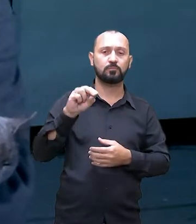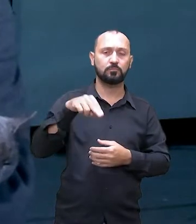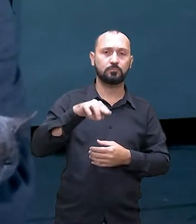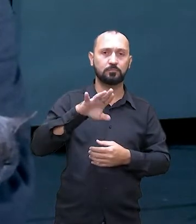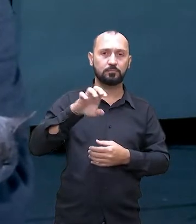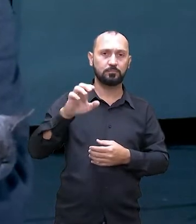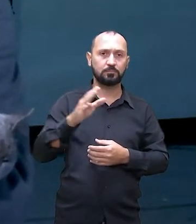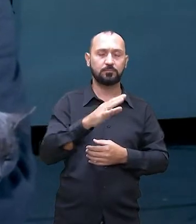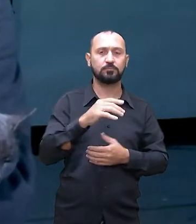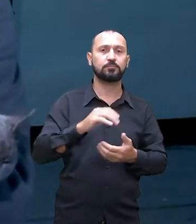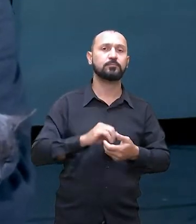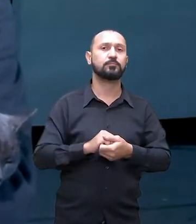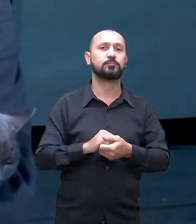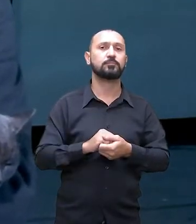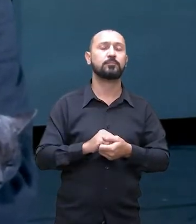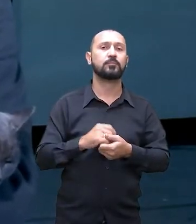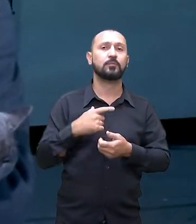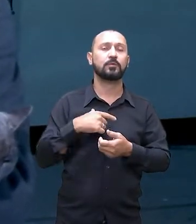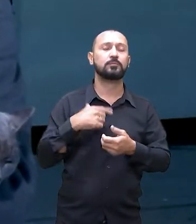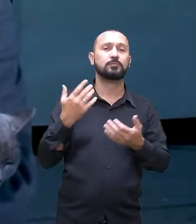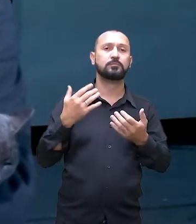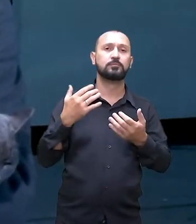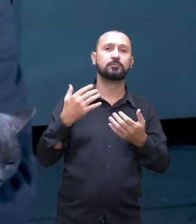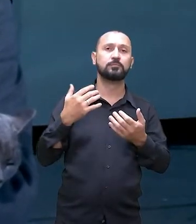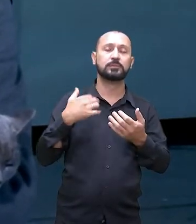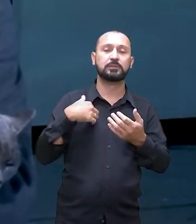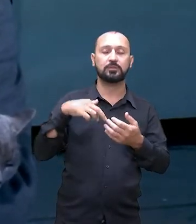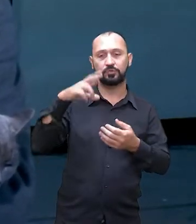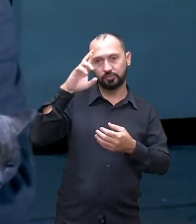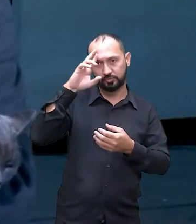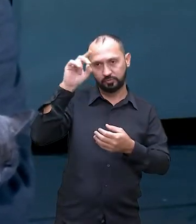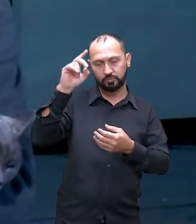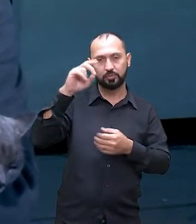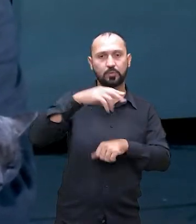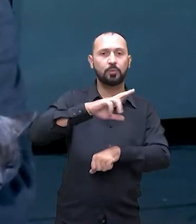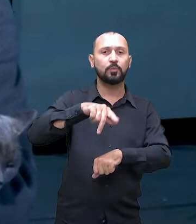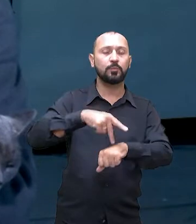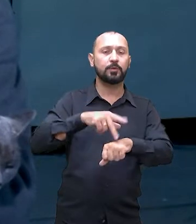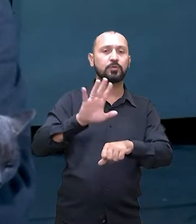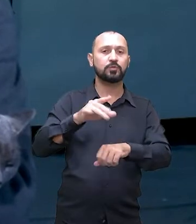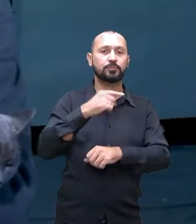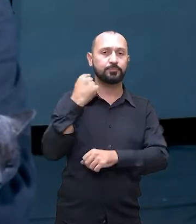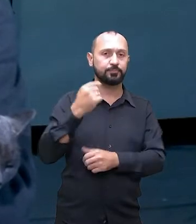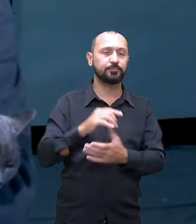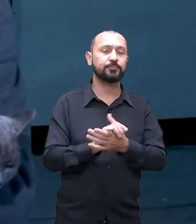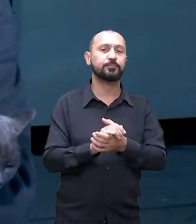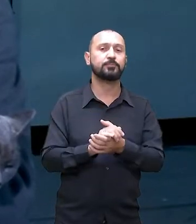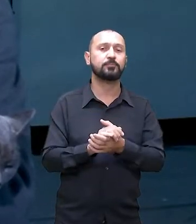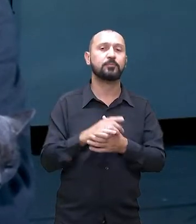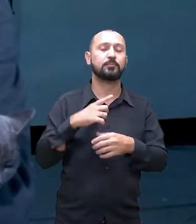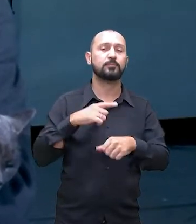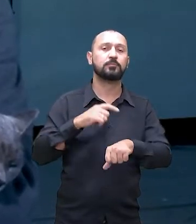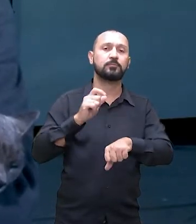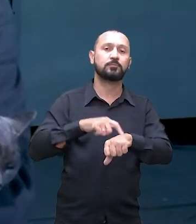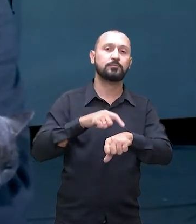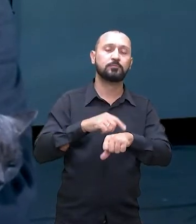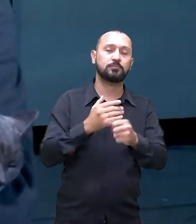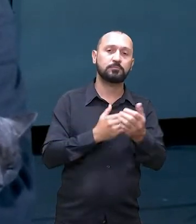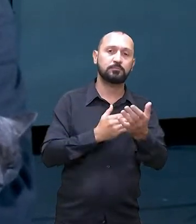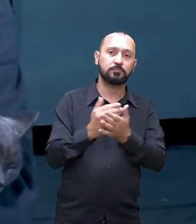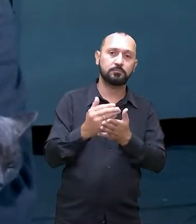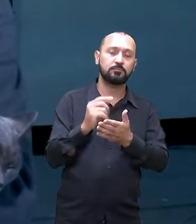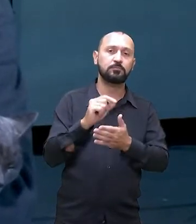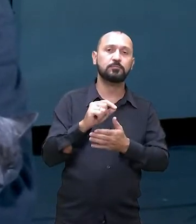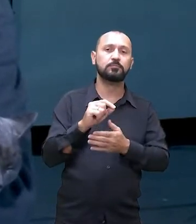das grandes coreógrafas e diretoras de dança no país, já falecida. Eu tive um momento na minha estreia do